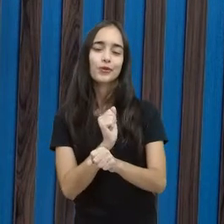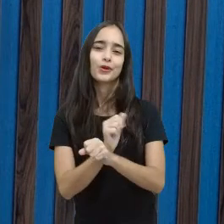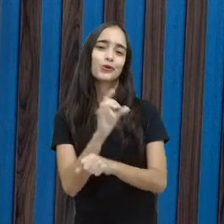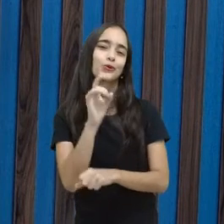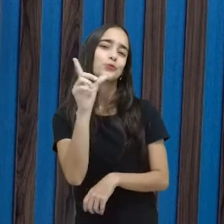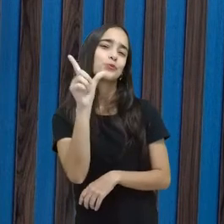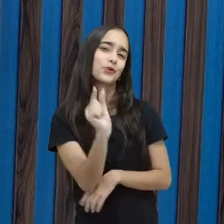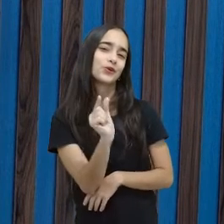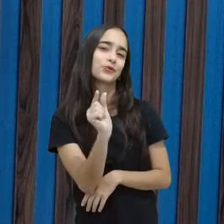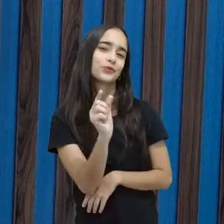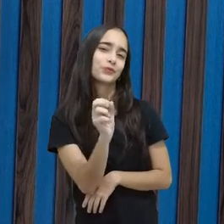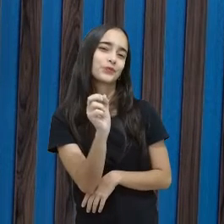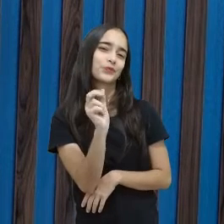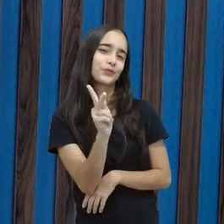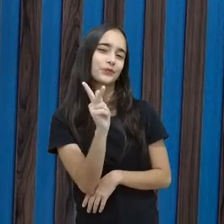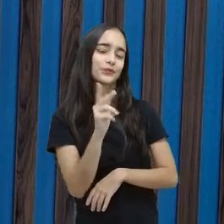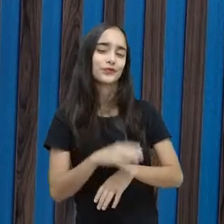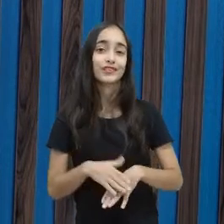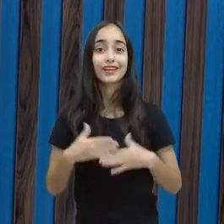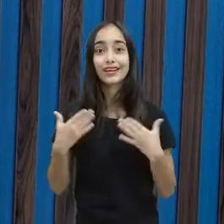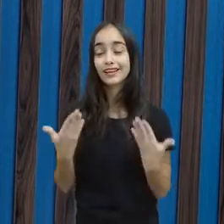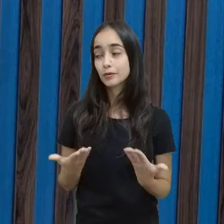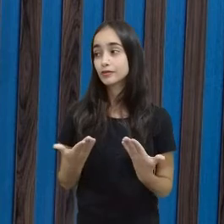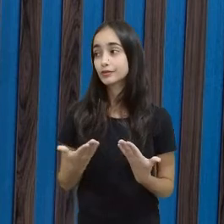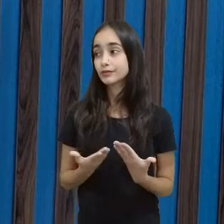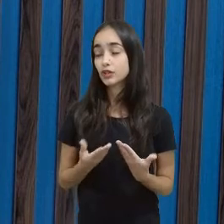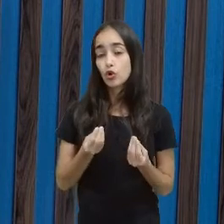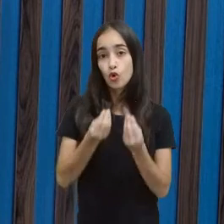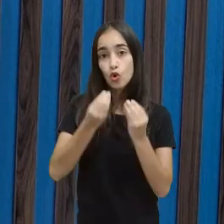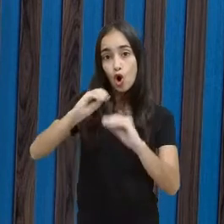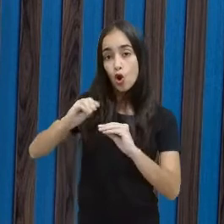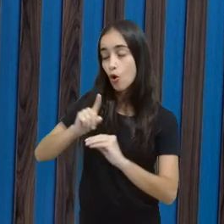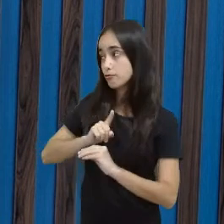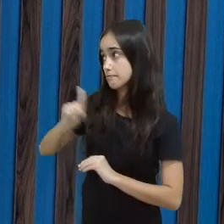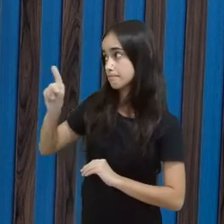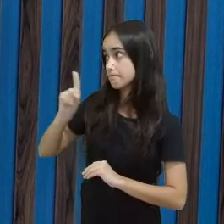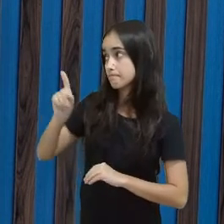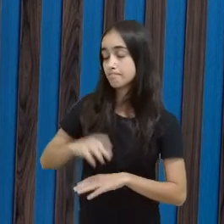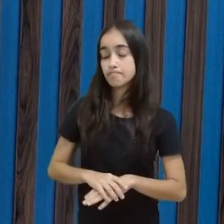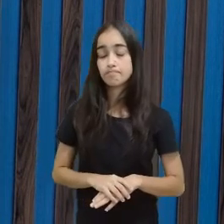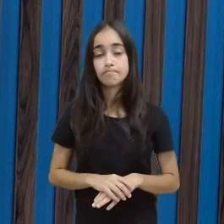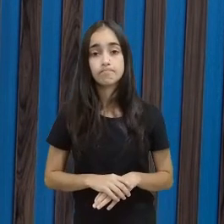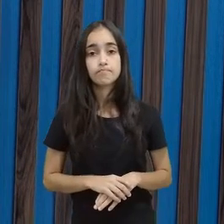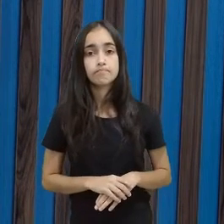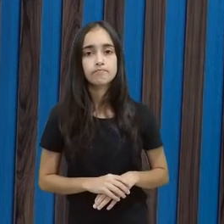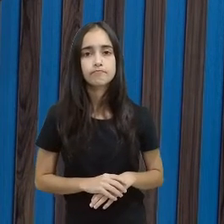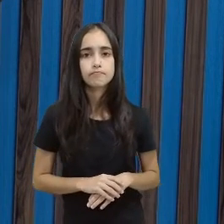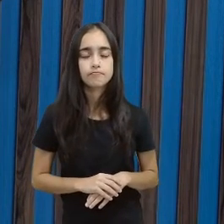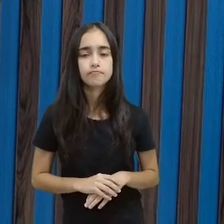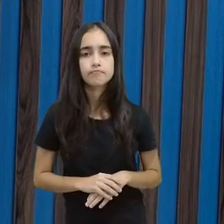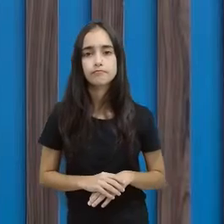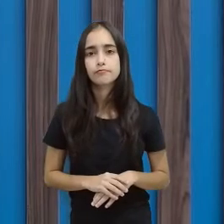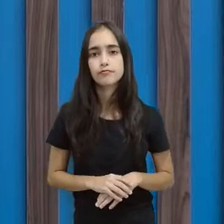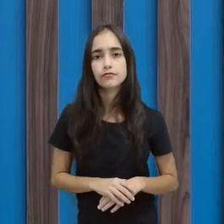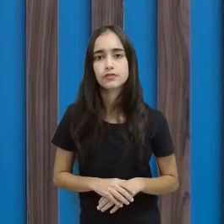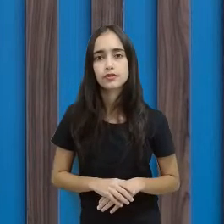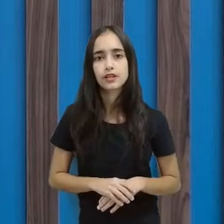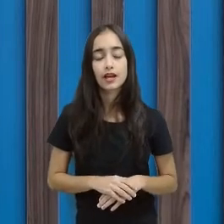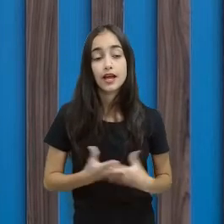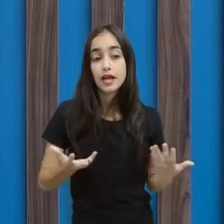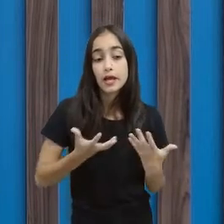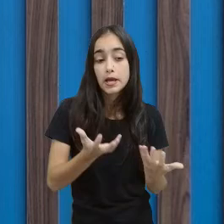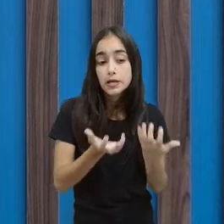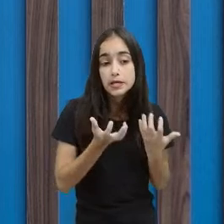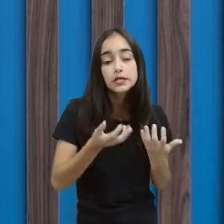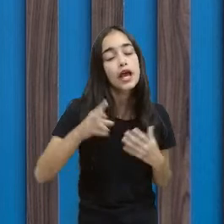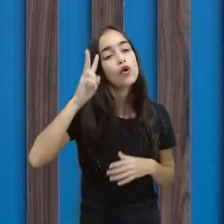pouquinho. Enquanto ele coloca aí lá, Luciano, enrola a bobina fita, lembrar vocês o